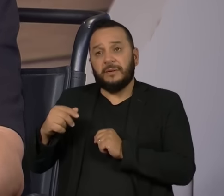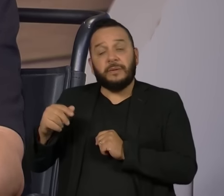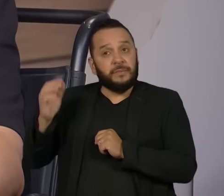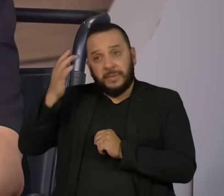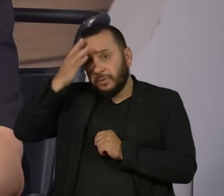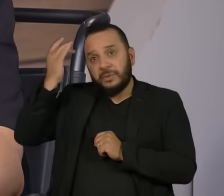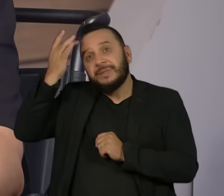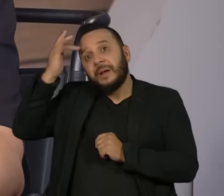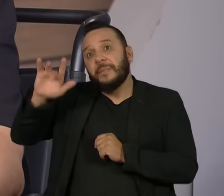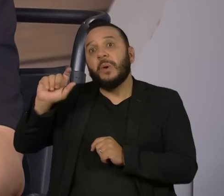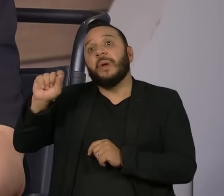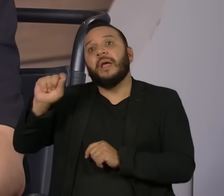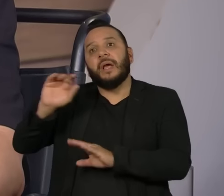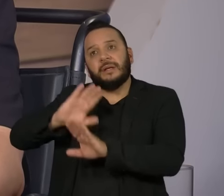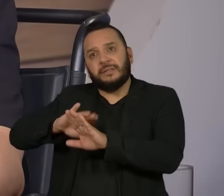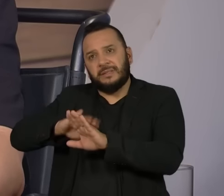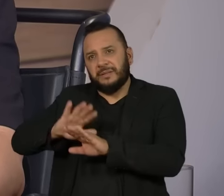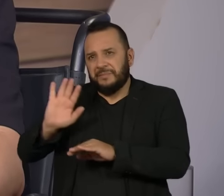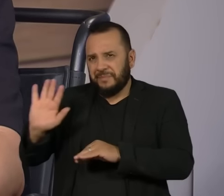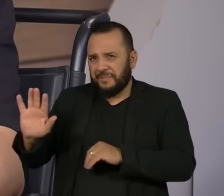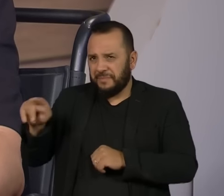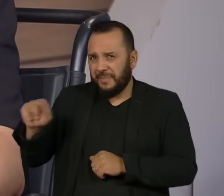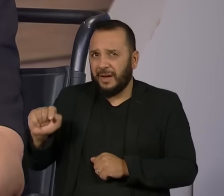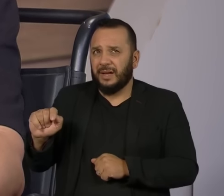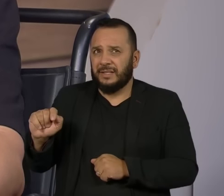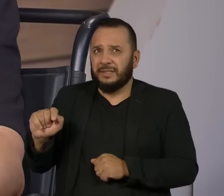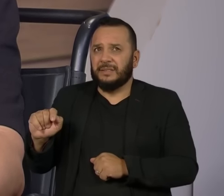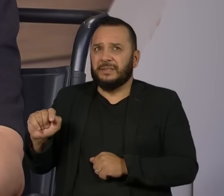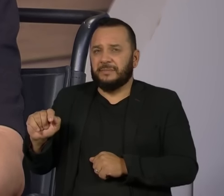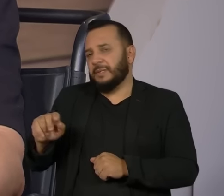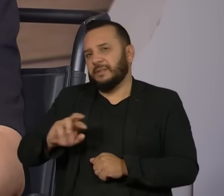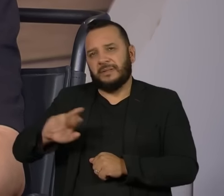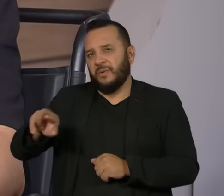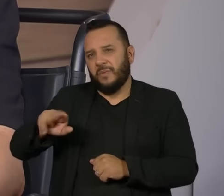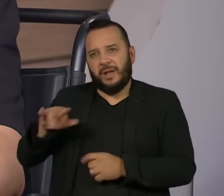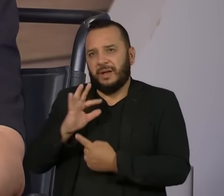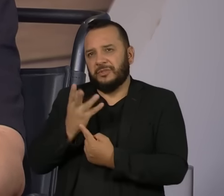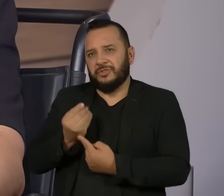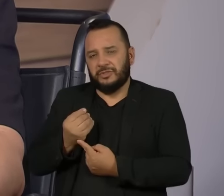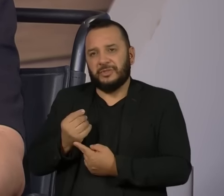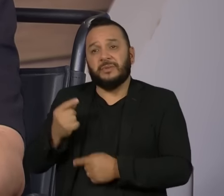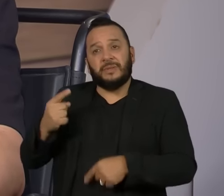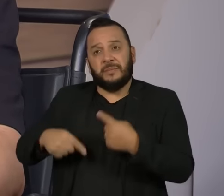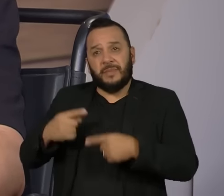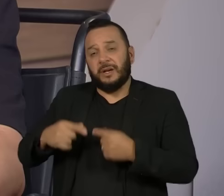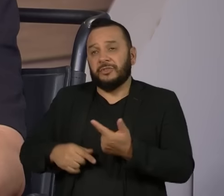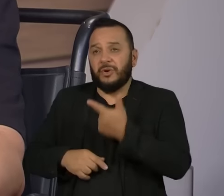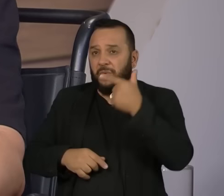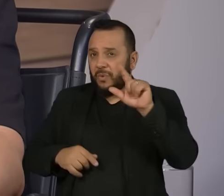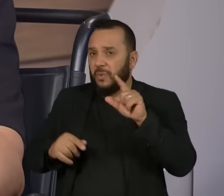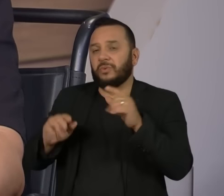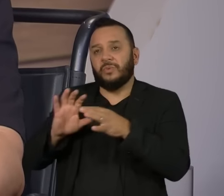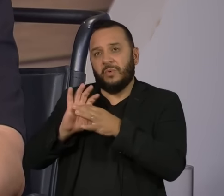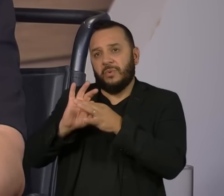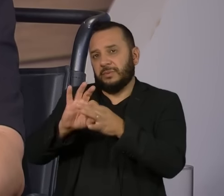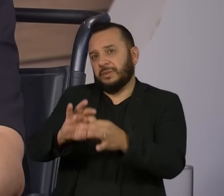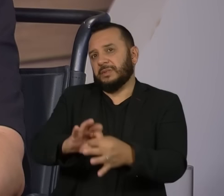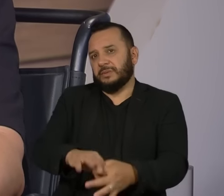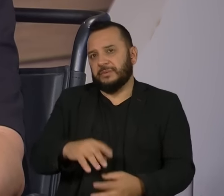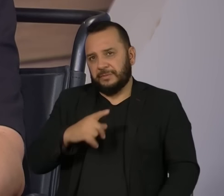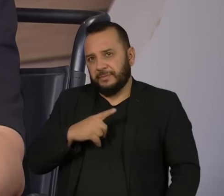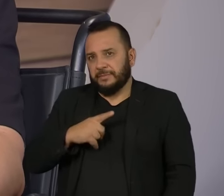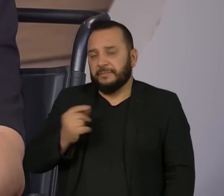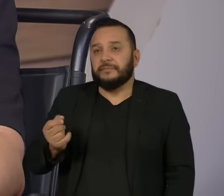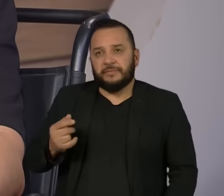do que se trata, né? Mas não sendo uma obra artística, o debate entra numa outra natureza, né? E aí eu acho que